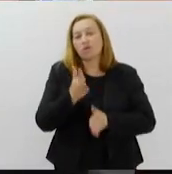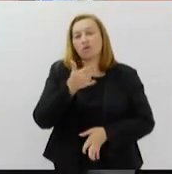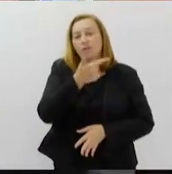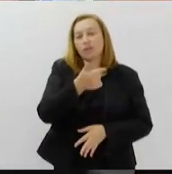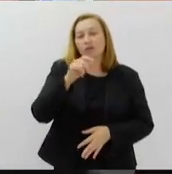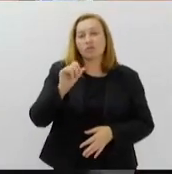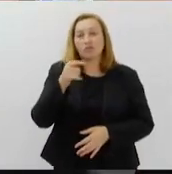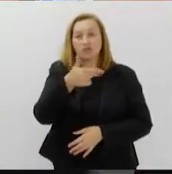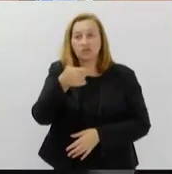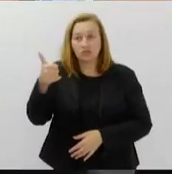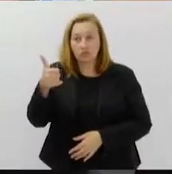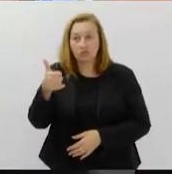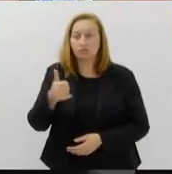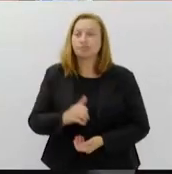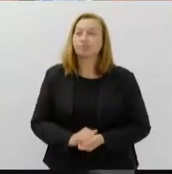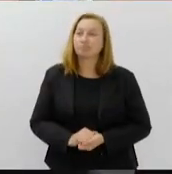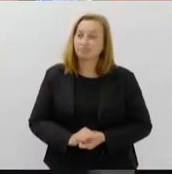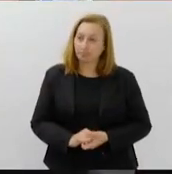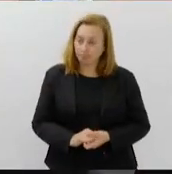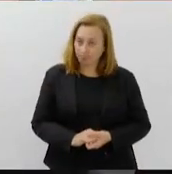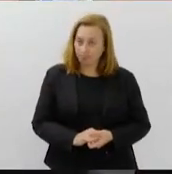2021.